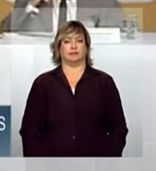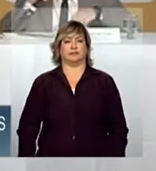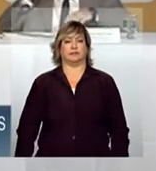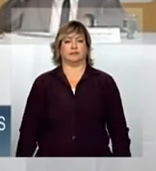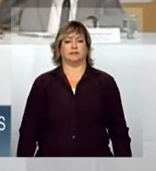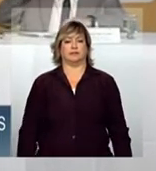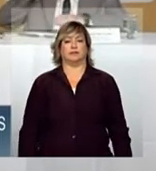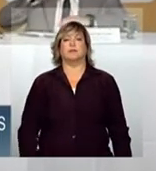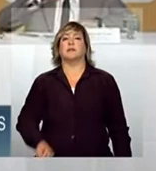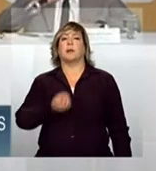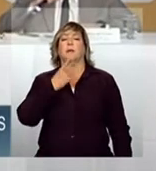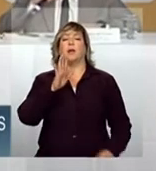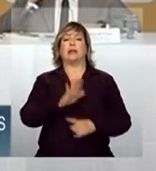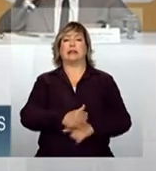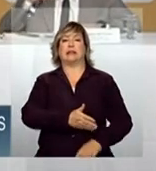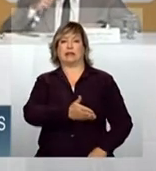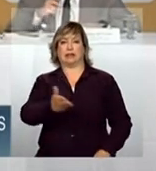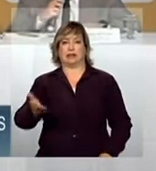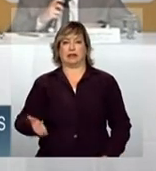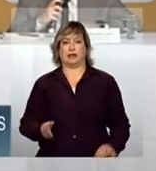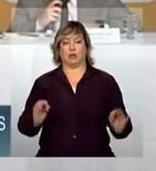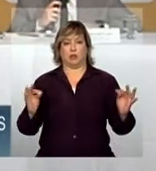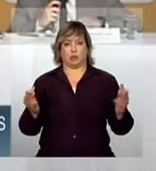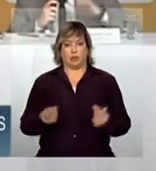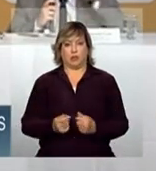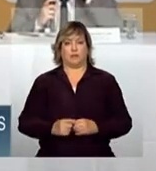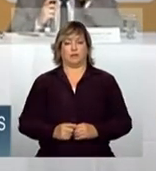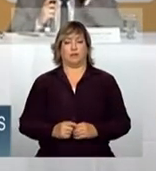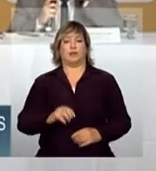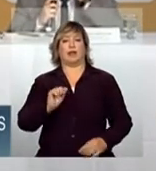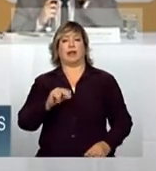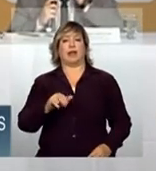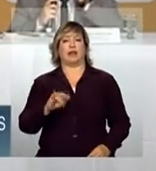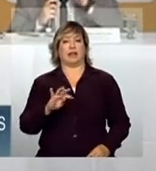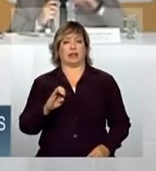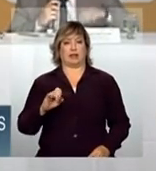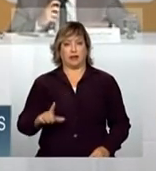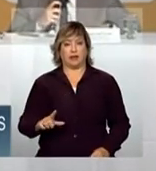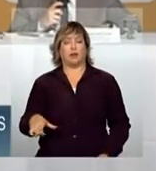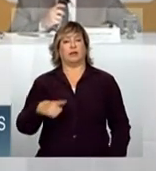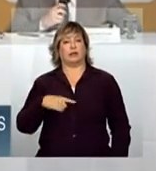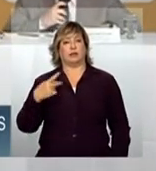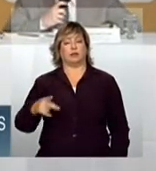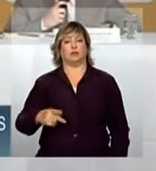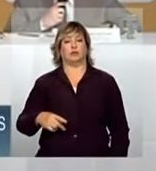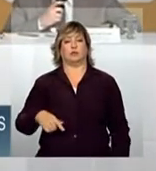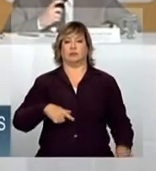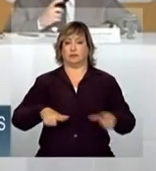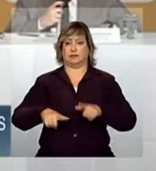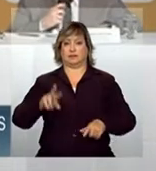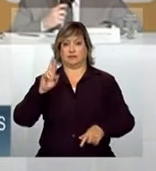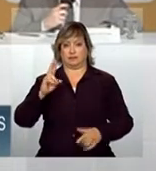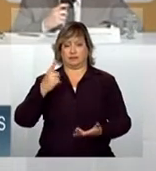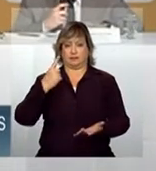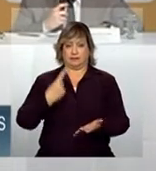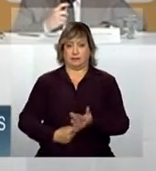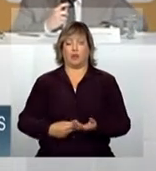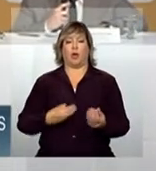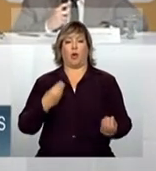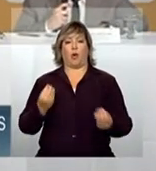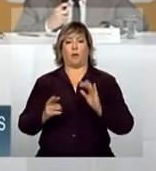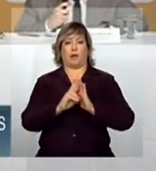Boa tarde a todos. A Anatel, na sua missão de controle do espectro como regulador de